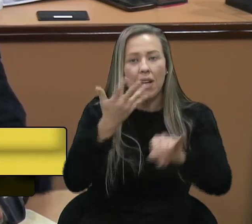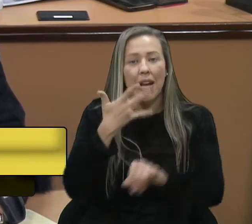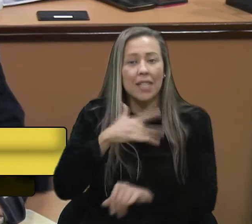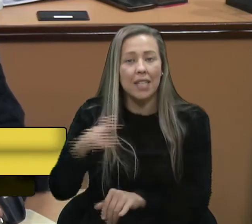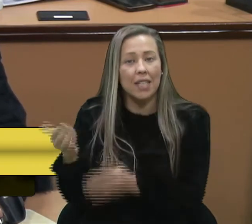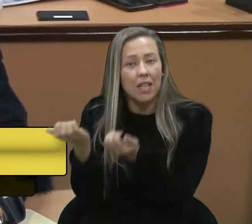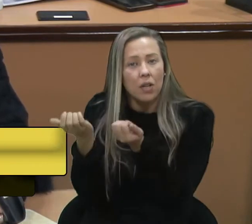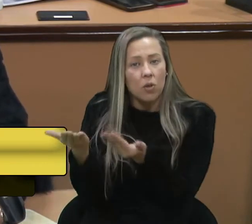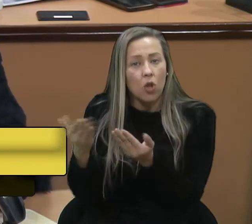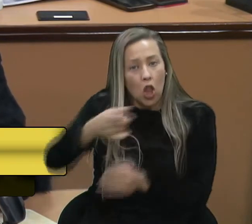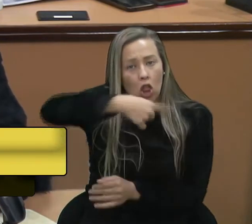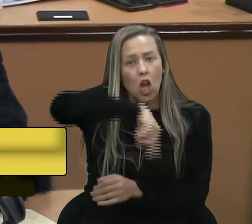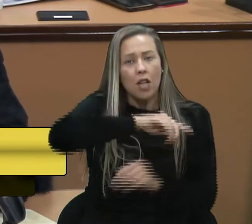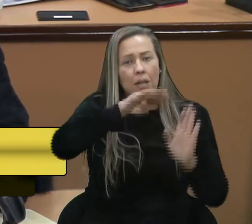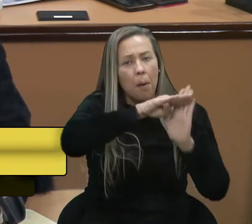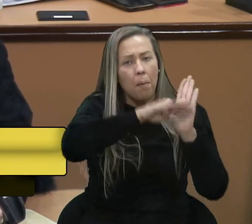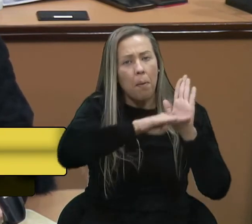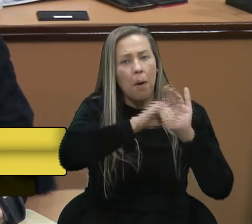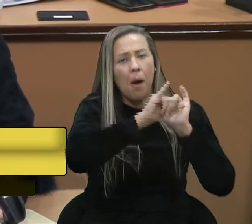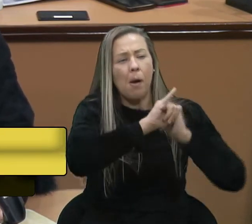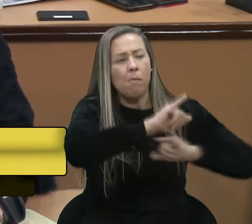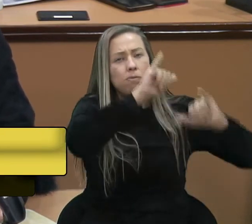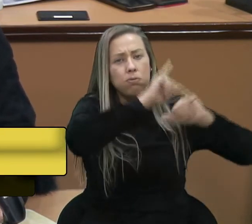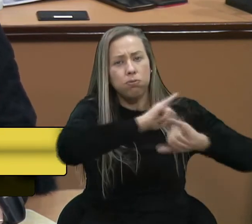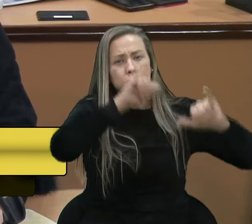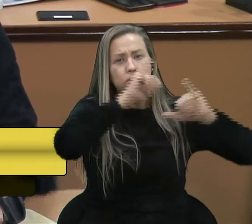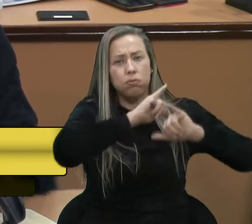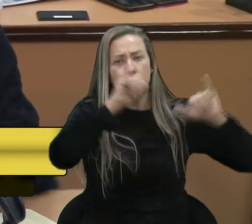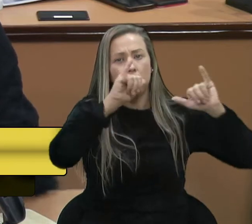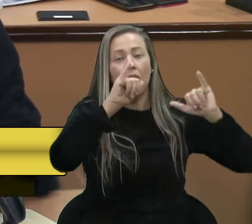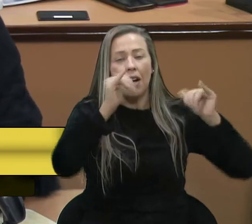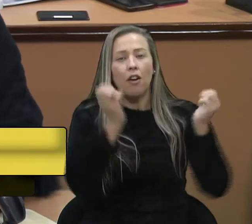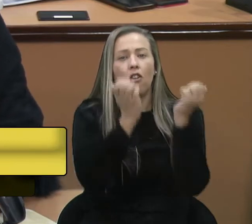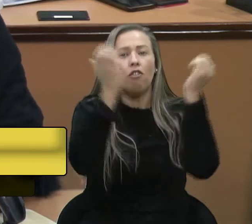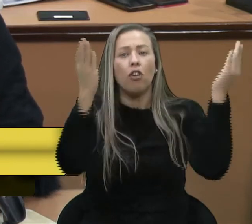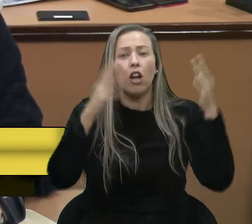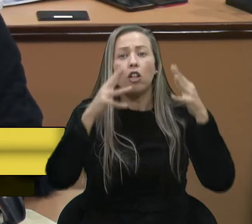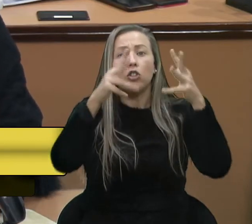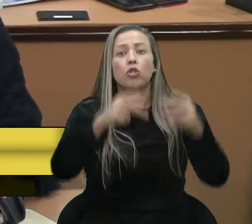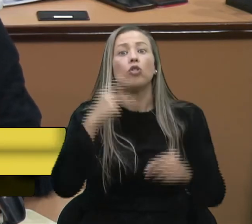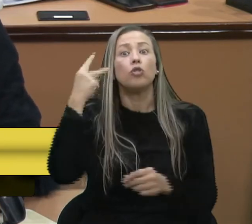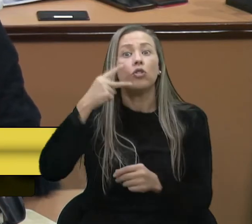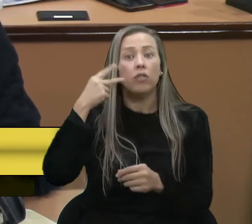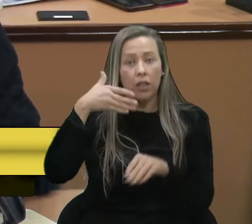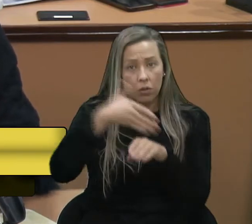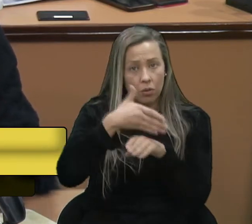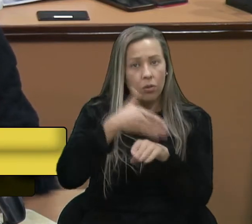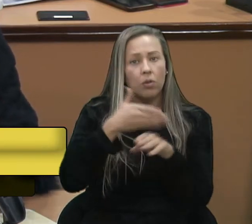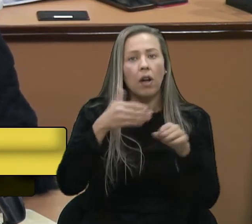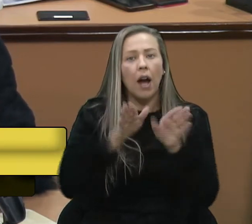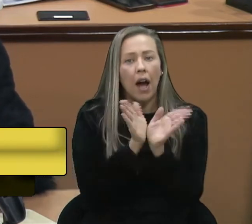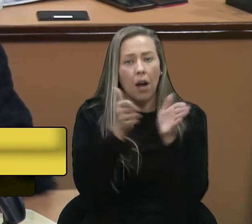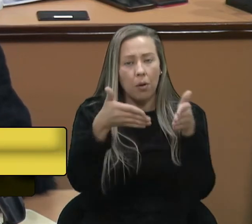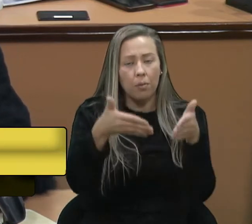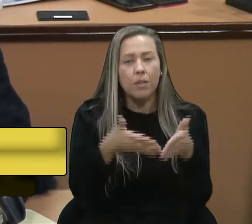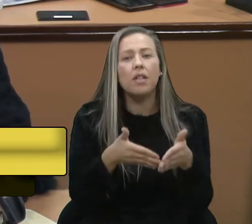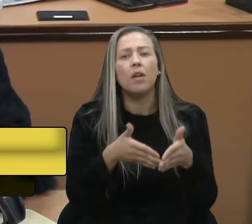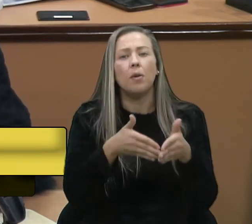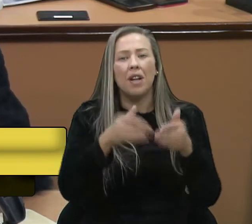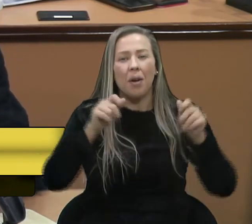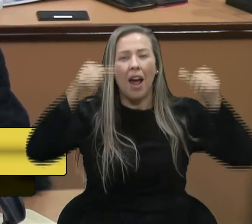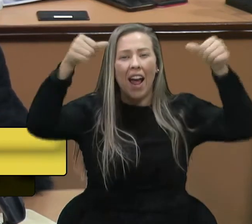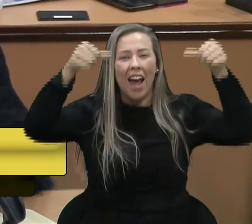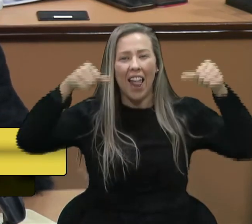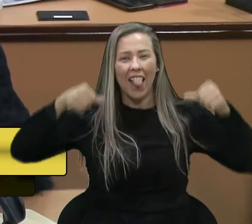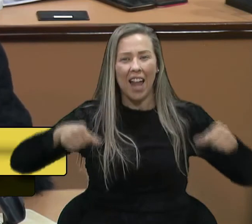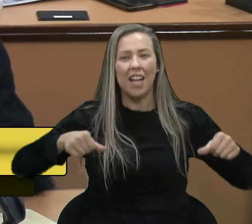fazendo uma campanha, vem esclarecendo o público externo, né? Todos os vereadores integrantes desta comissão estão levando cartazes, né,